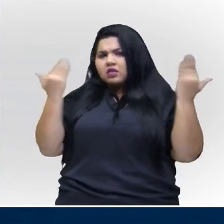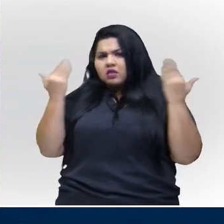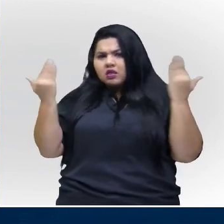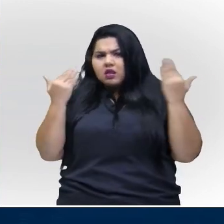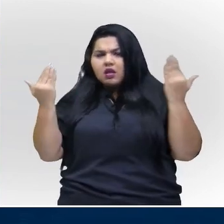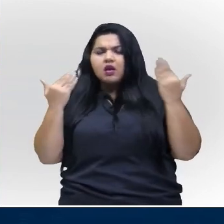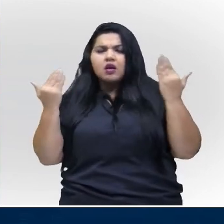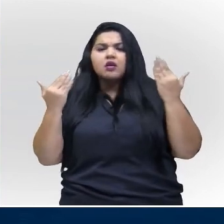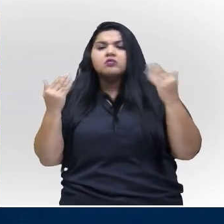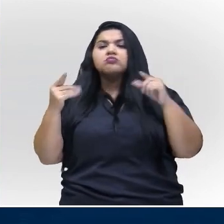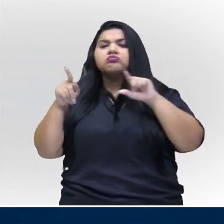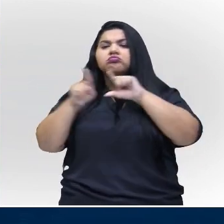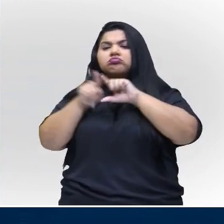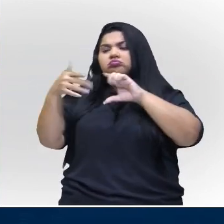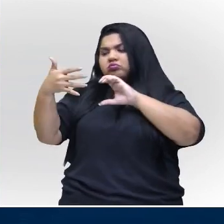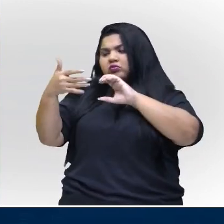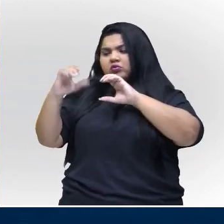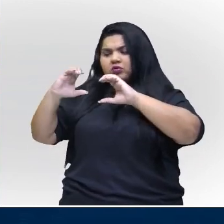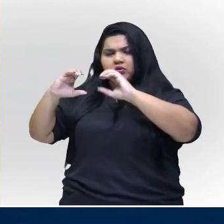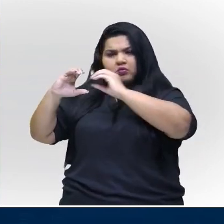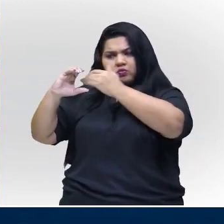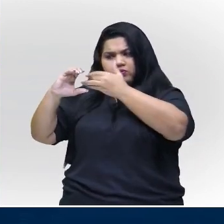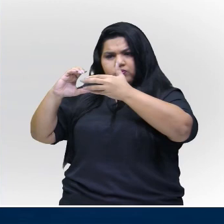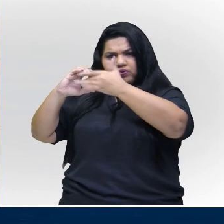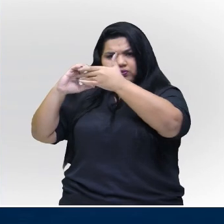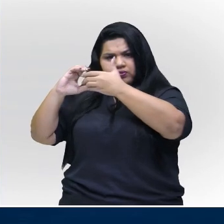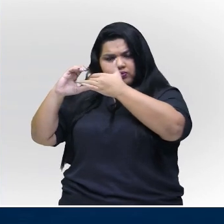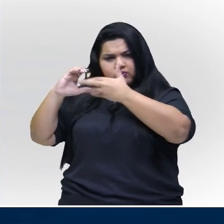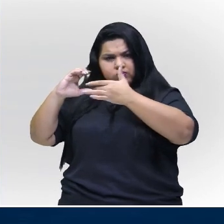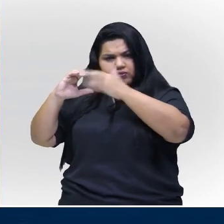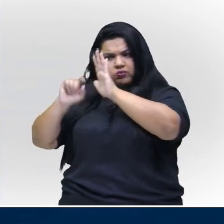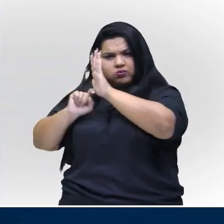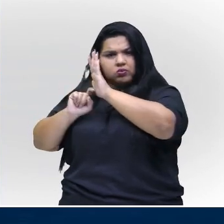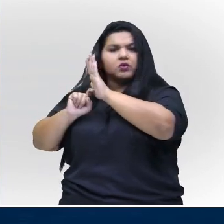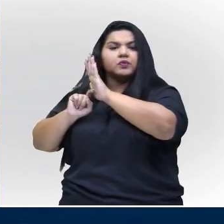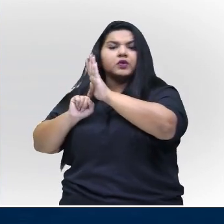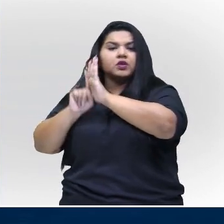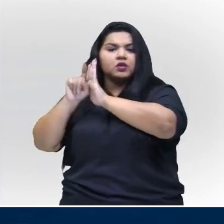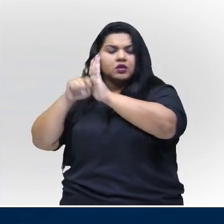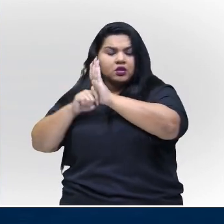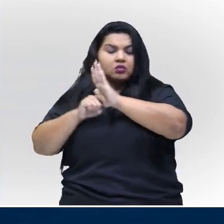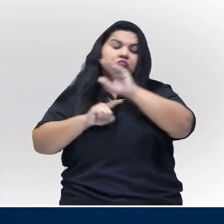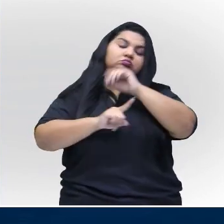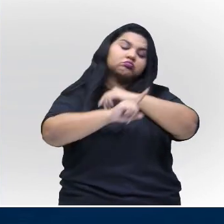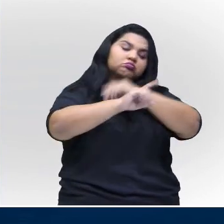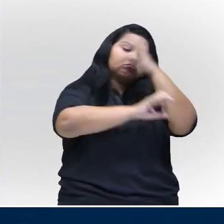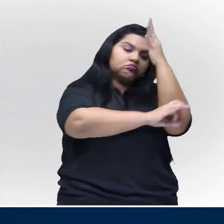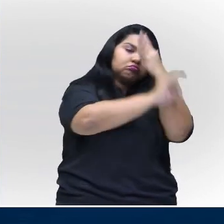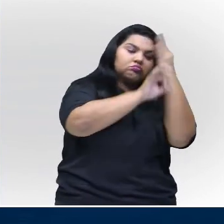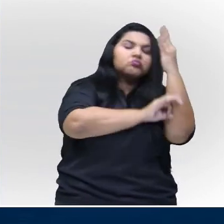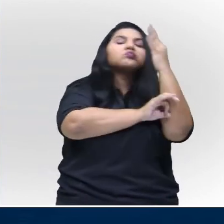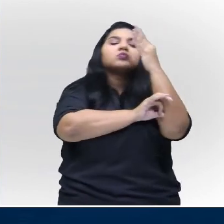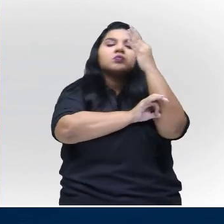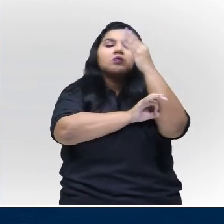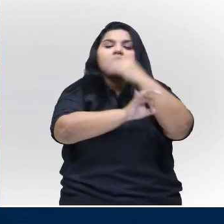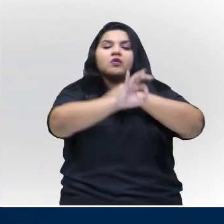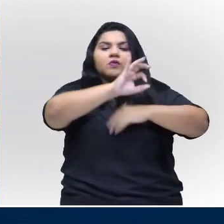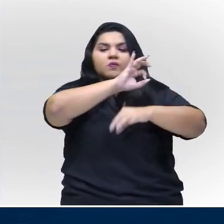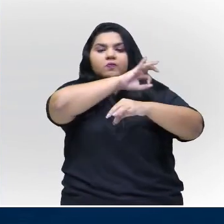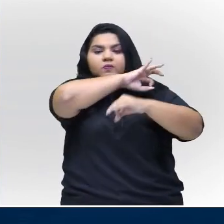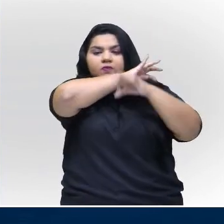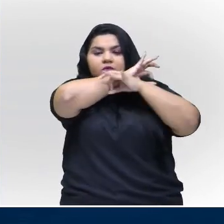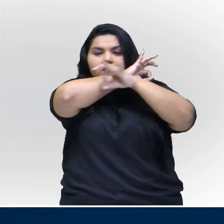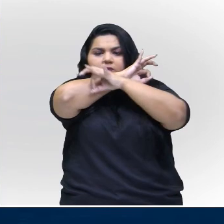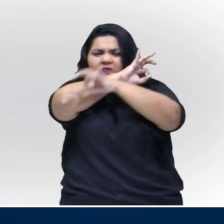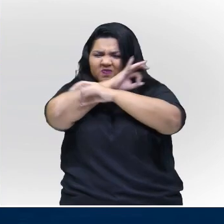do citoplasma das células eucariontes, certo? Célula animal e a célula vegetal. Aparentemente esse citoplasma é